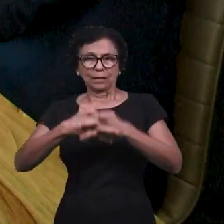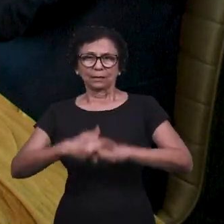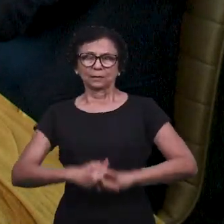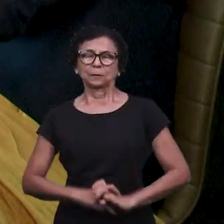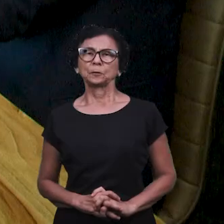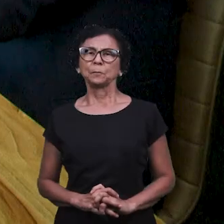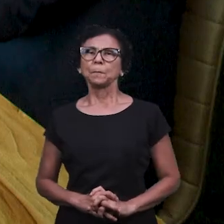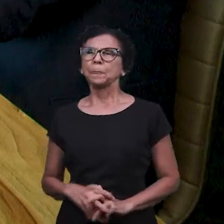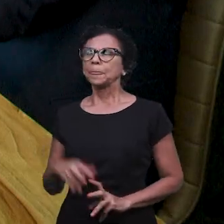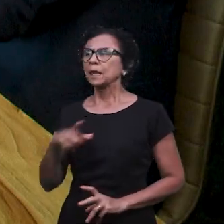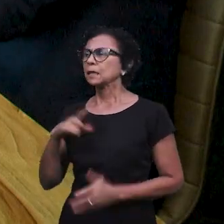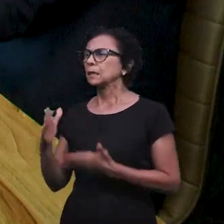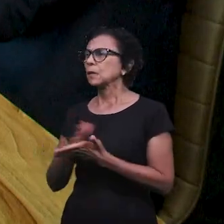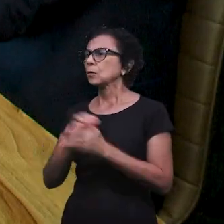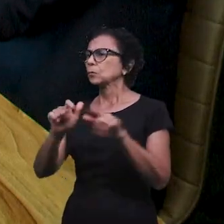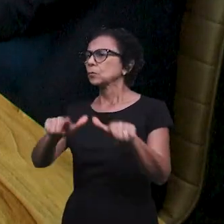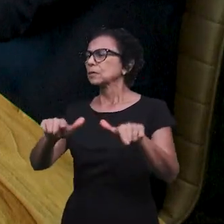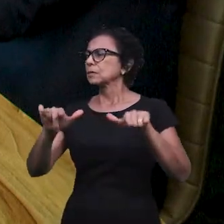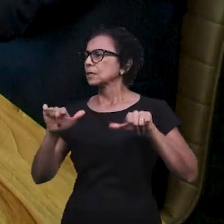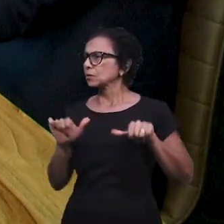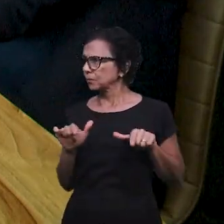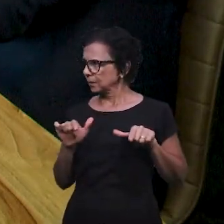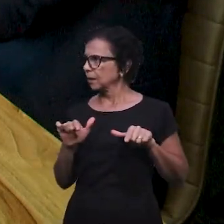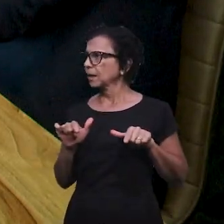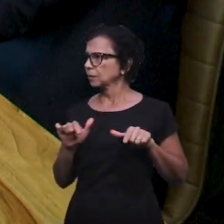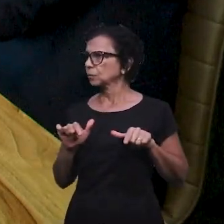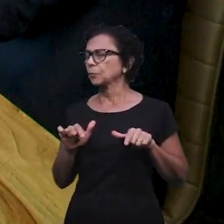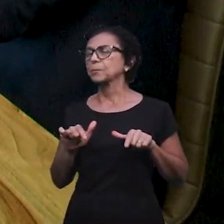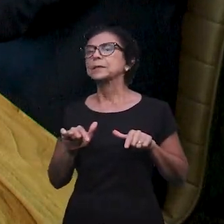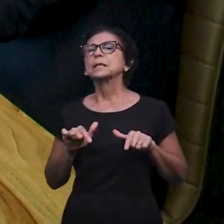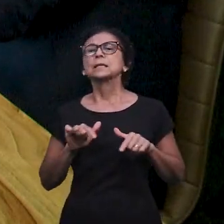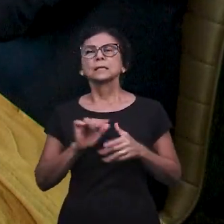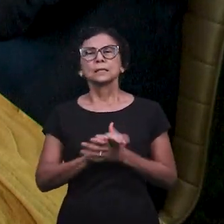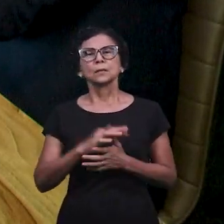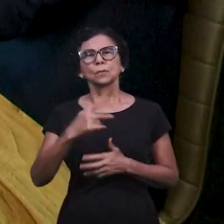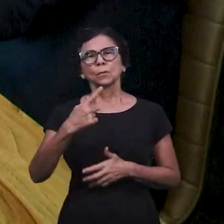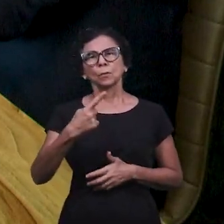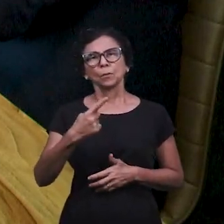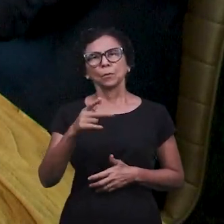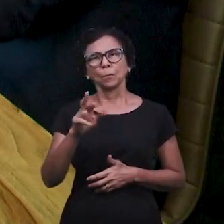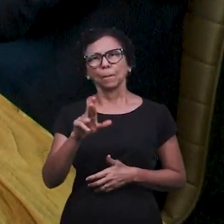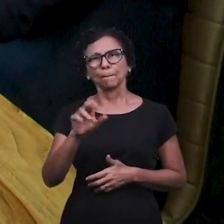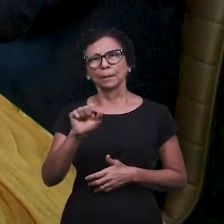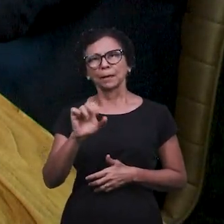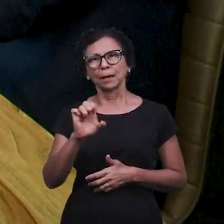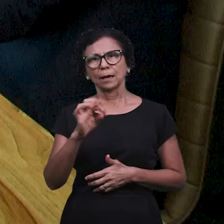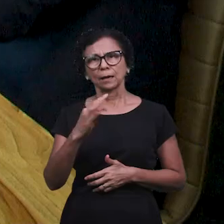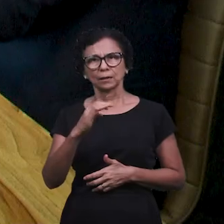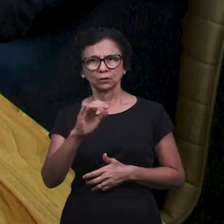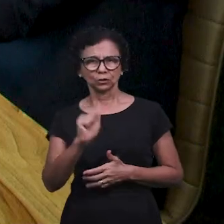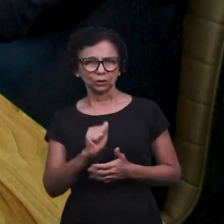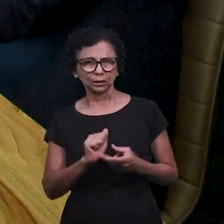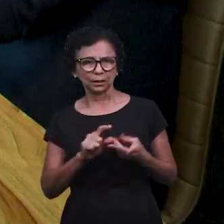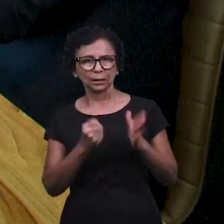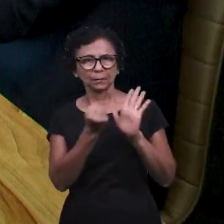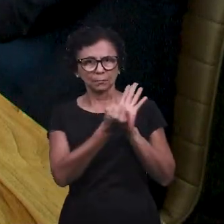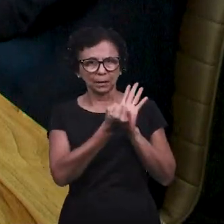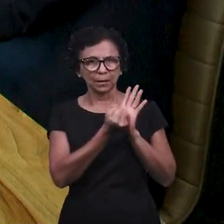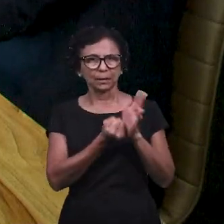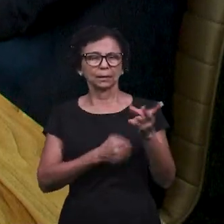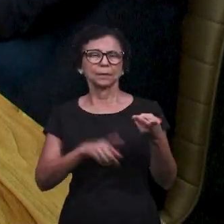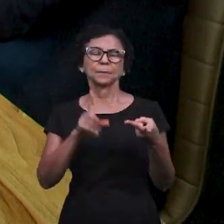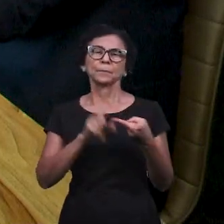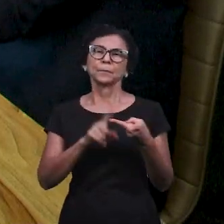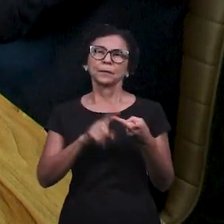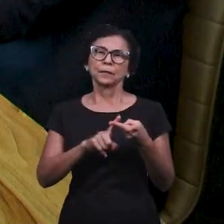destinada a essas empresas que elas cumprem essas normas de compliance? Existe, por exemplo, o selo Proética, é uma certificação importante. Nós temos algumas